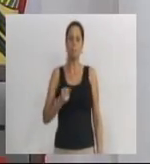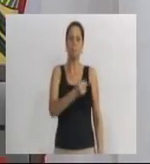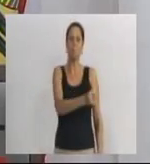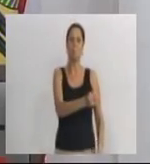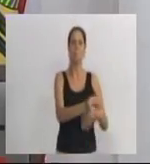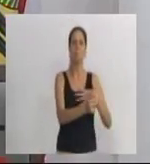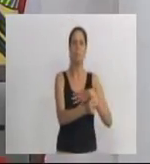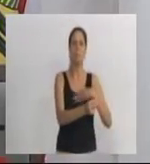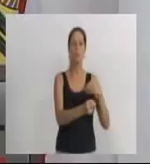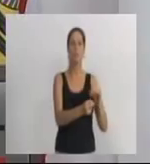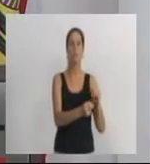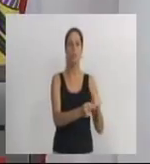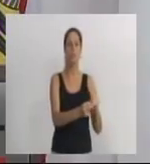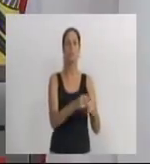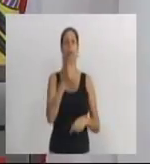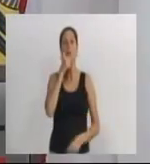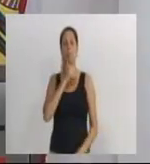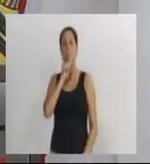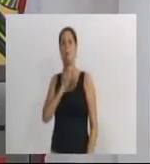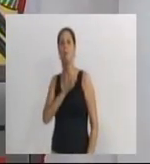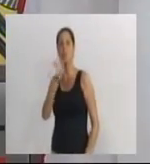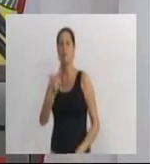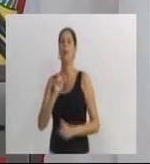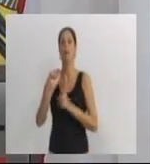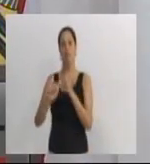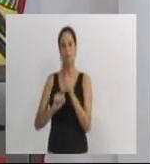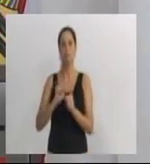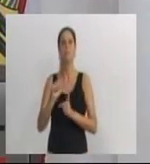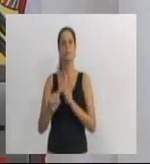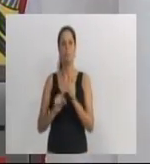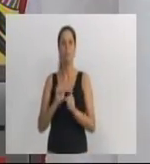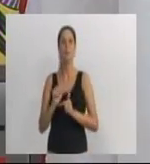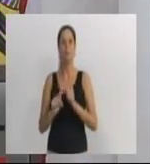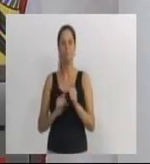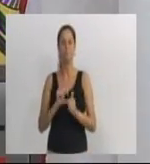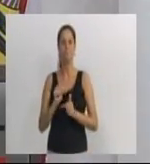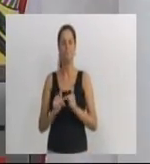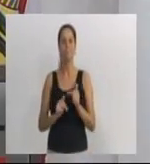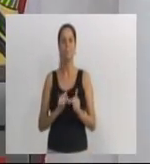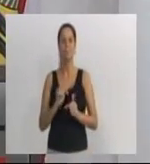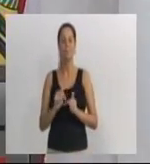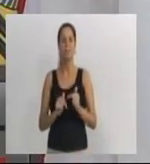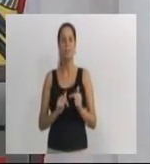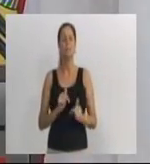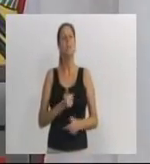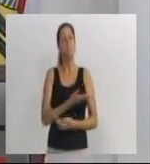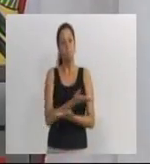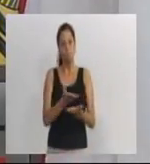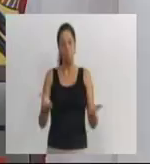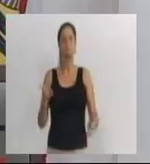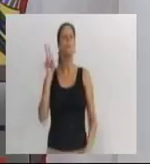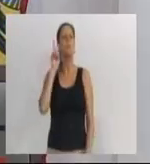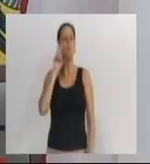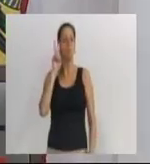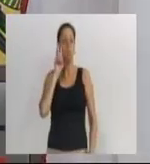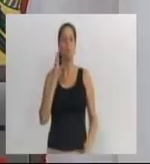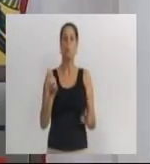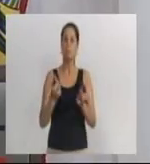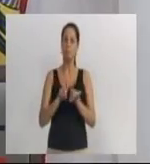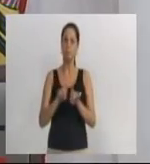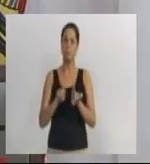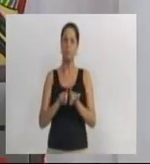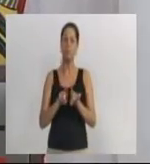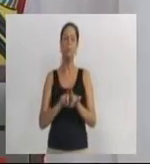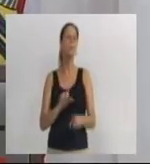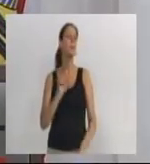que as crianças possam ser colocadas. E a memória de cada um de vossas excelências aqui presente